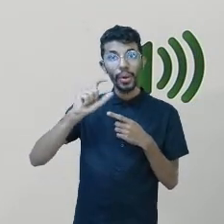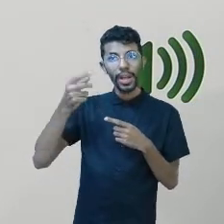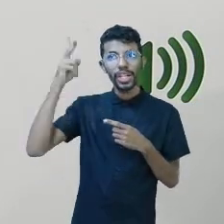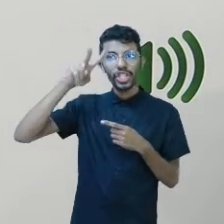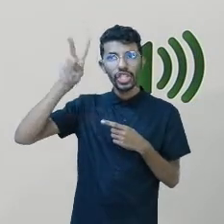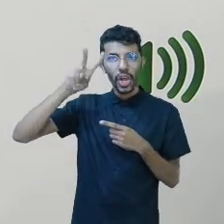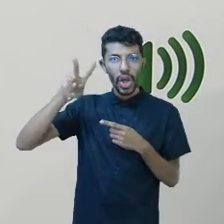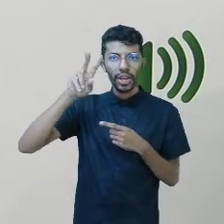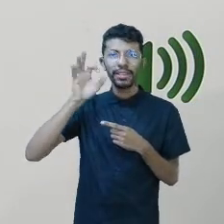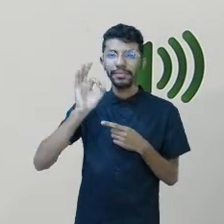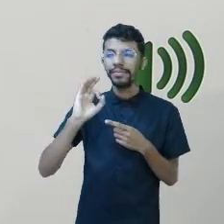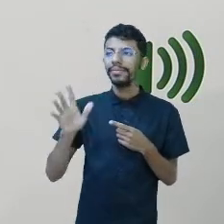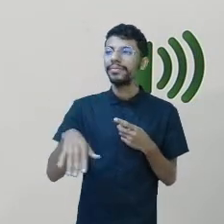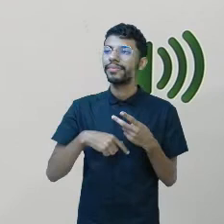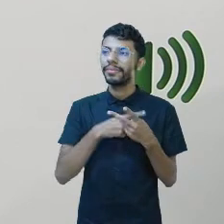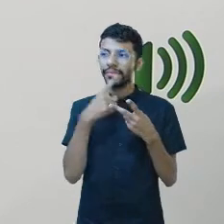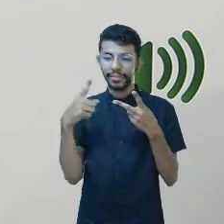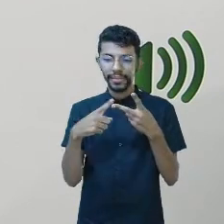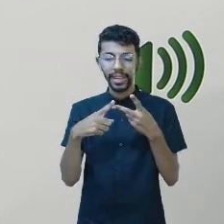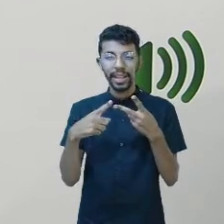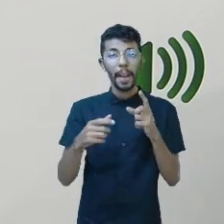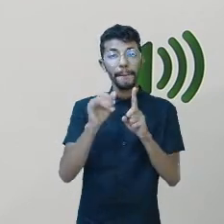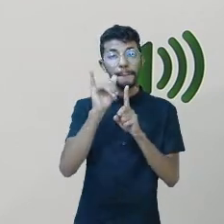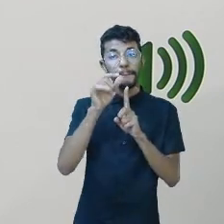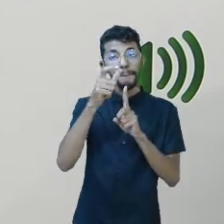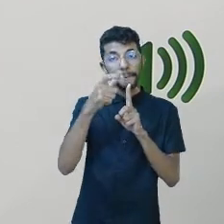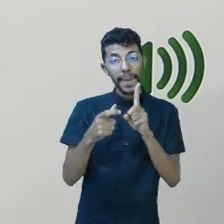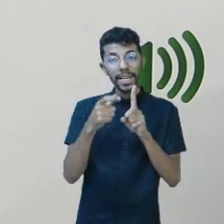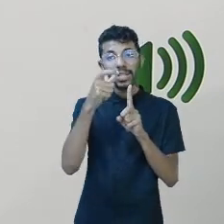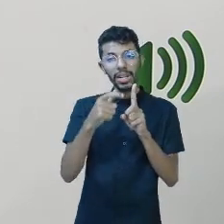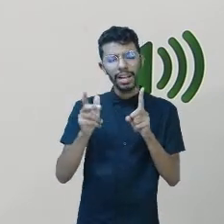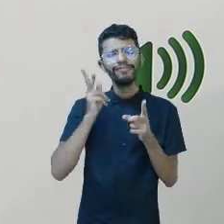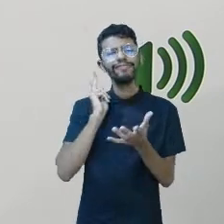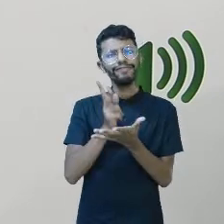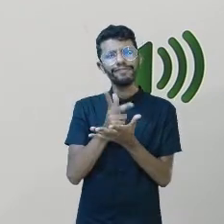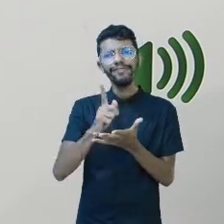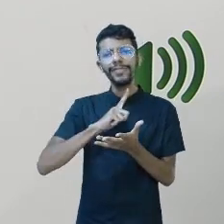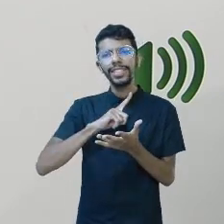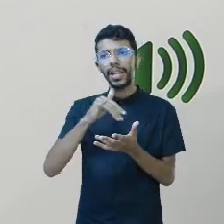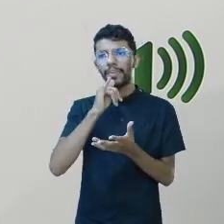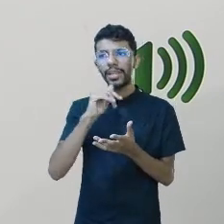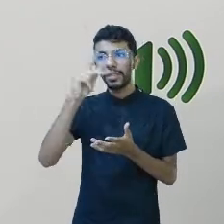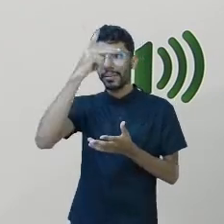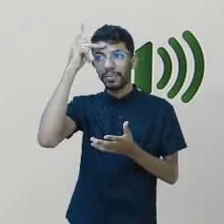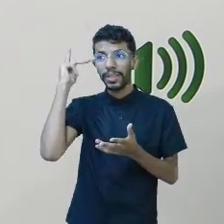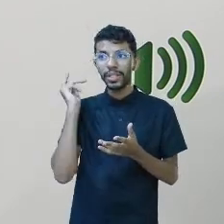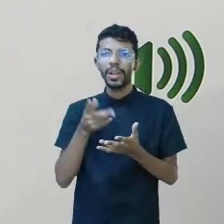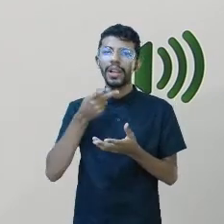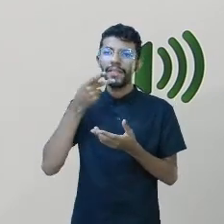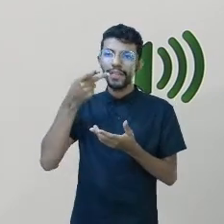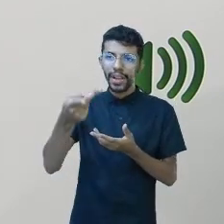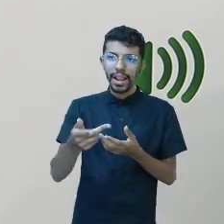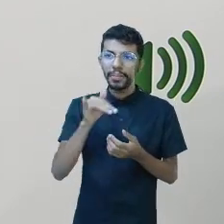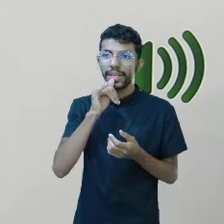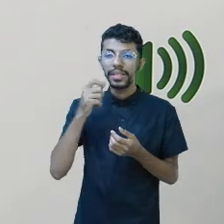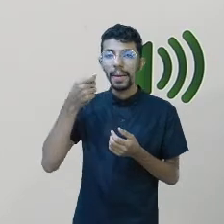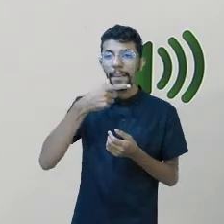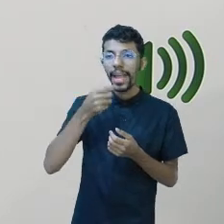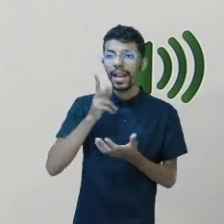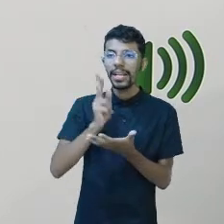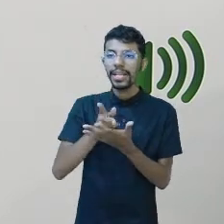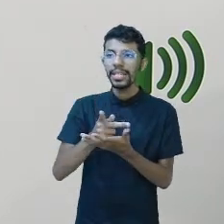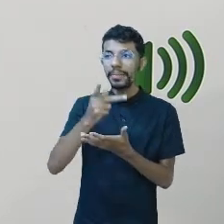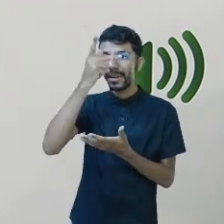vai. Aí vem também personagens, sempre tem, não é? Alguém ali que vai ser falado sobre alguém naquela piada, vai ter o